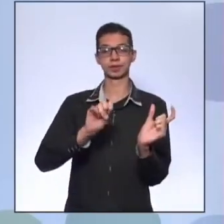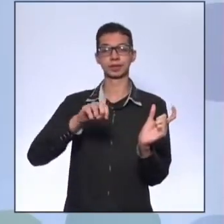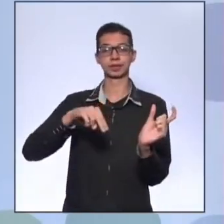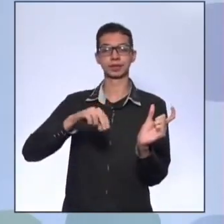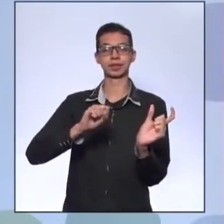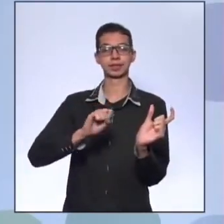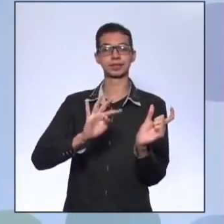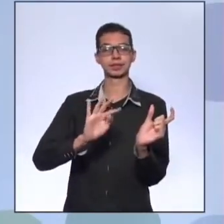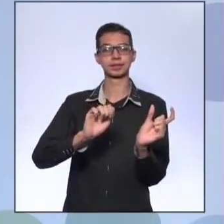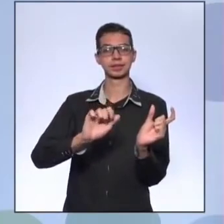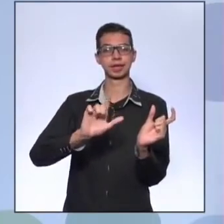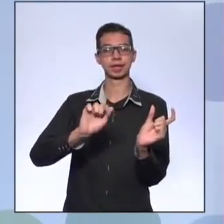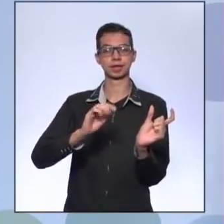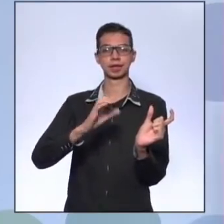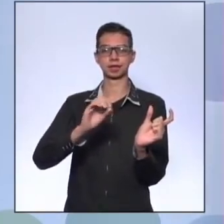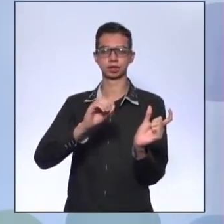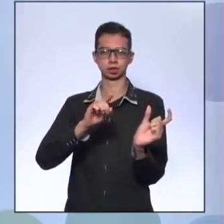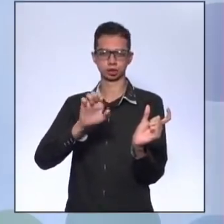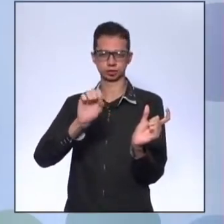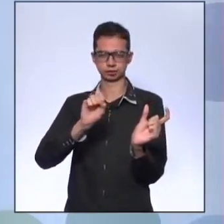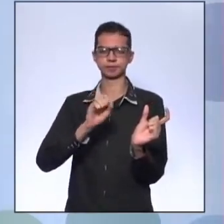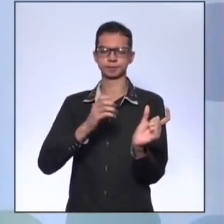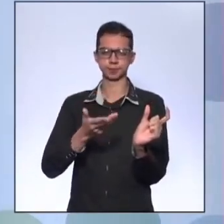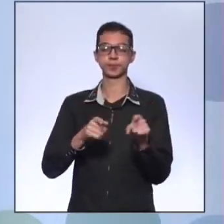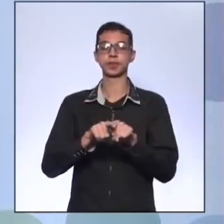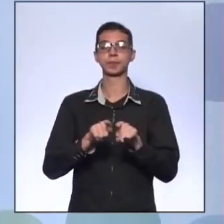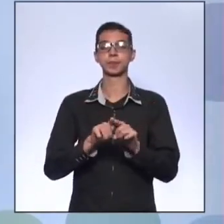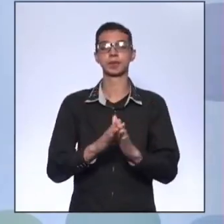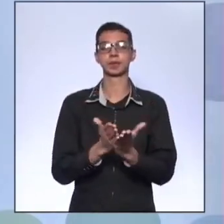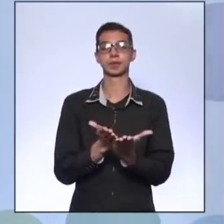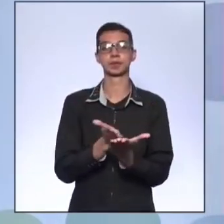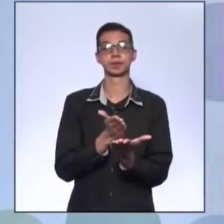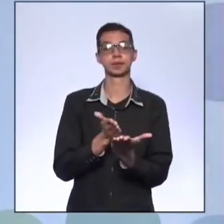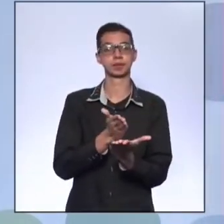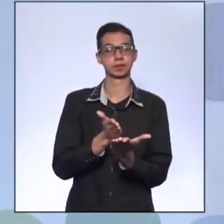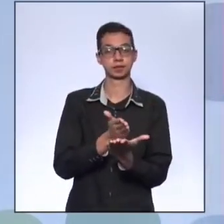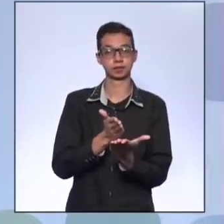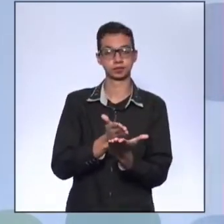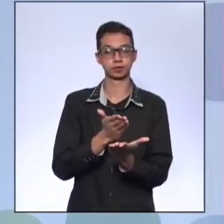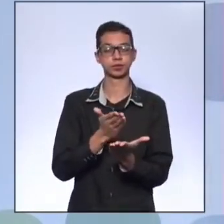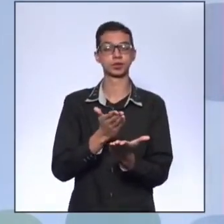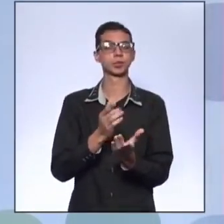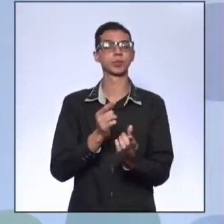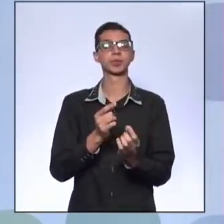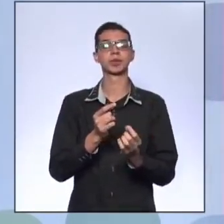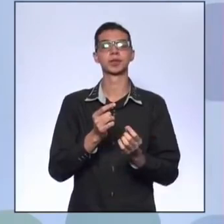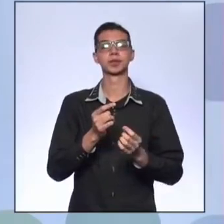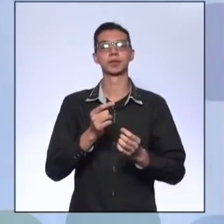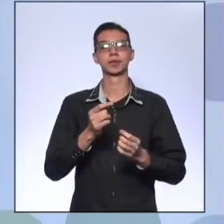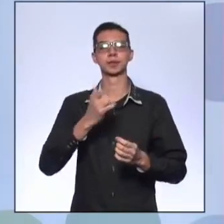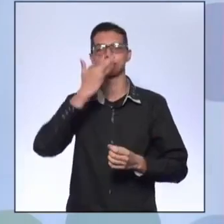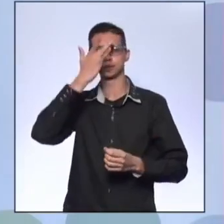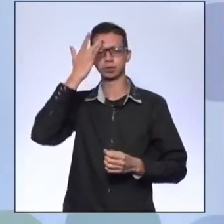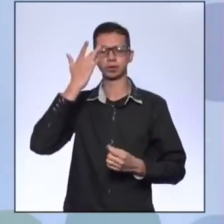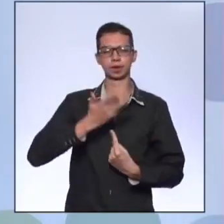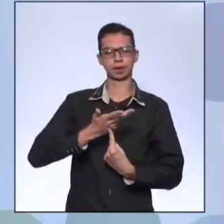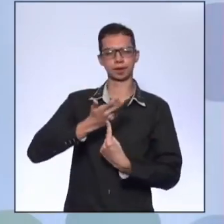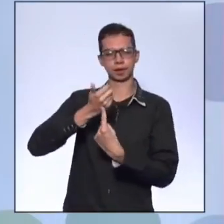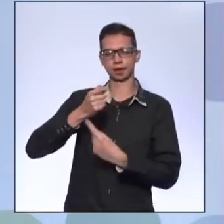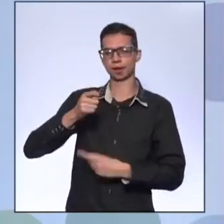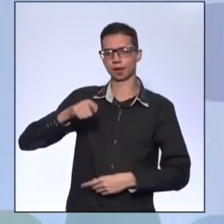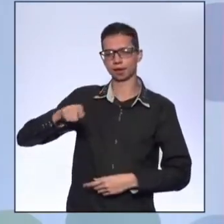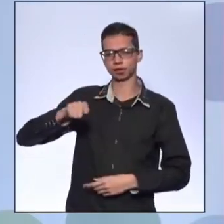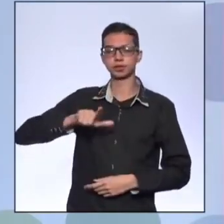Então, os livros de artista ou livros-objeto também, são uma linguagem moderna, tá? Nós temos aí uma artista